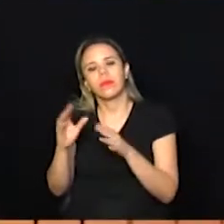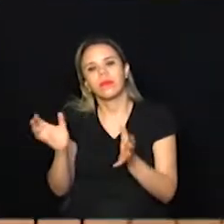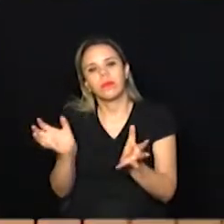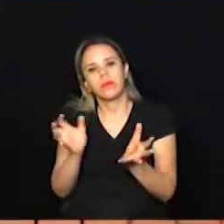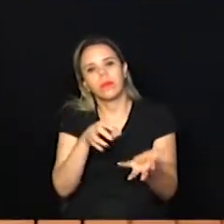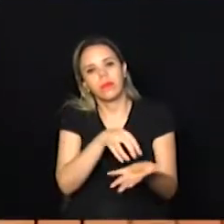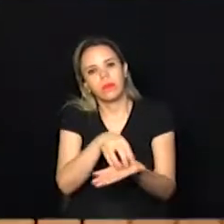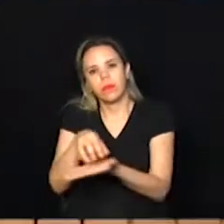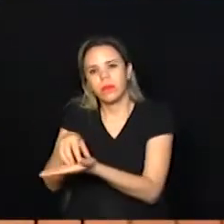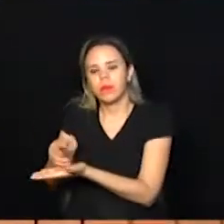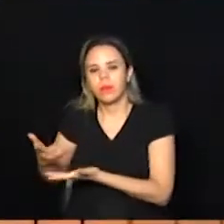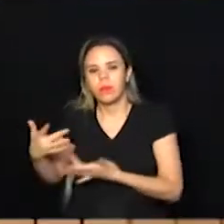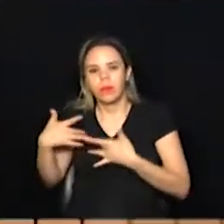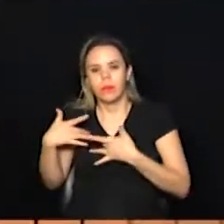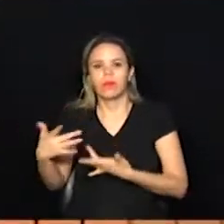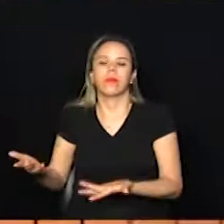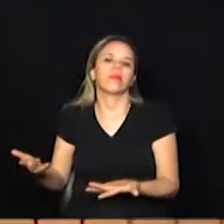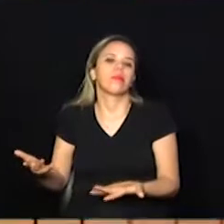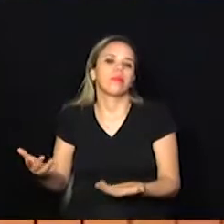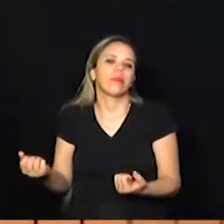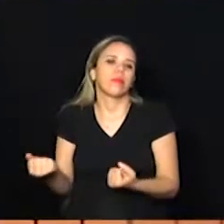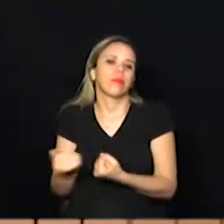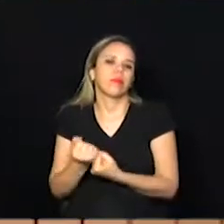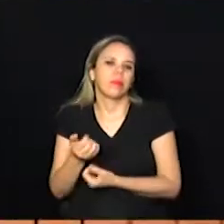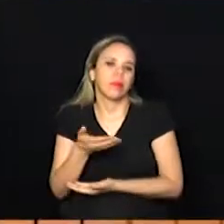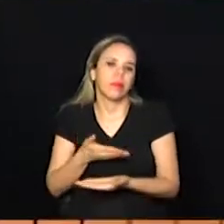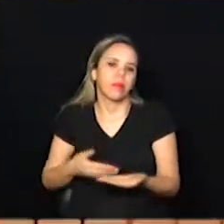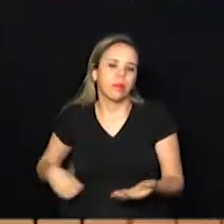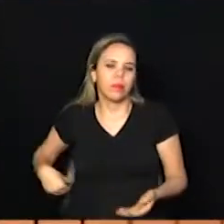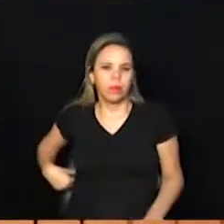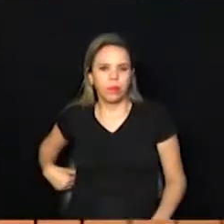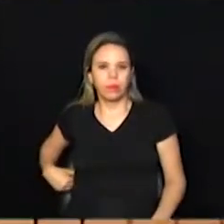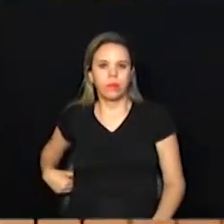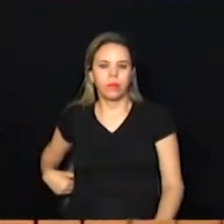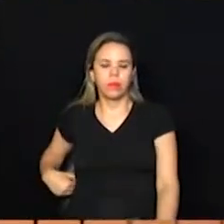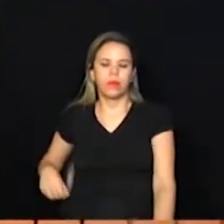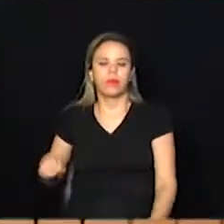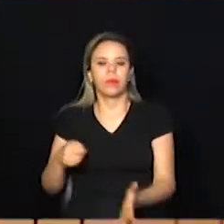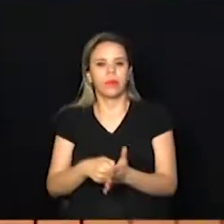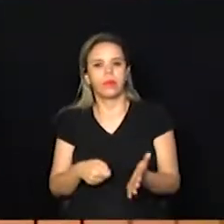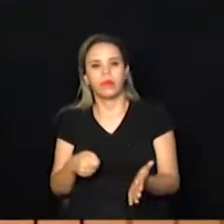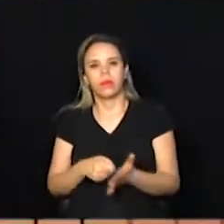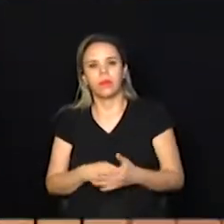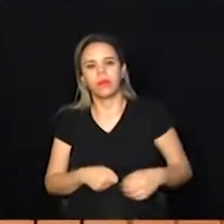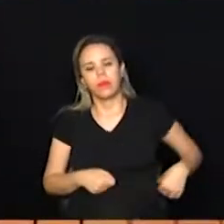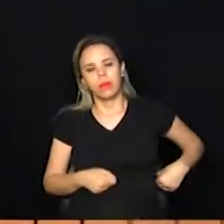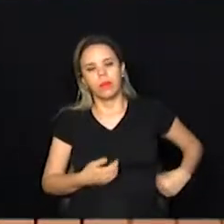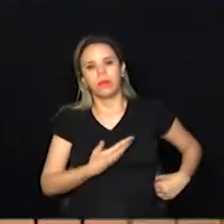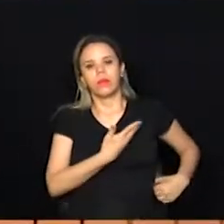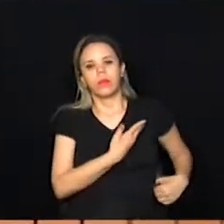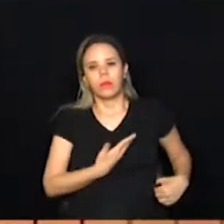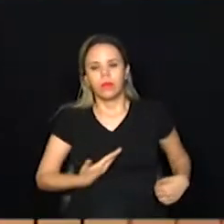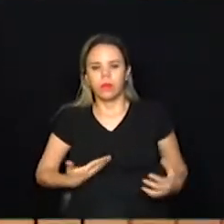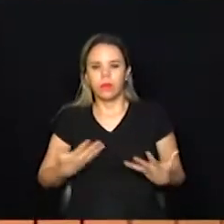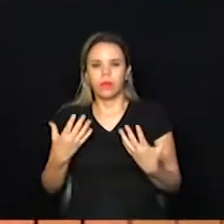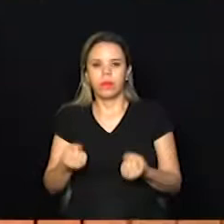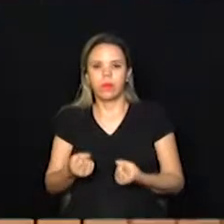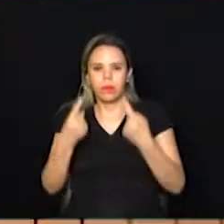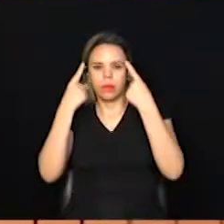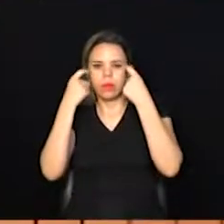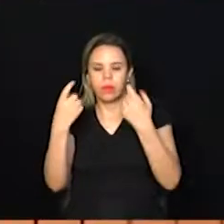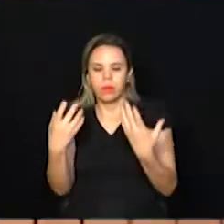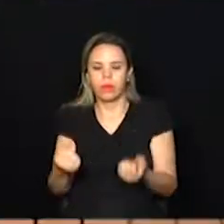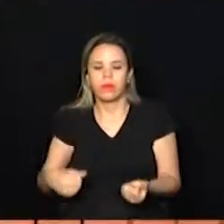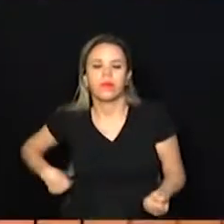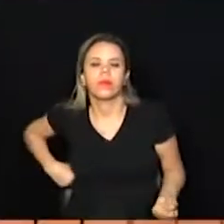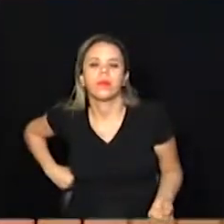solidariedade, as mulheres se apoiam umas às outras, e a reivindicação foi que o Estado reconhecesse a violência